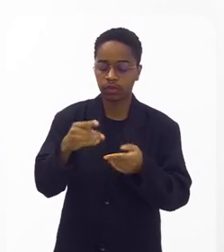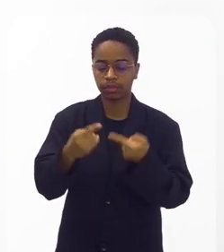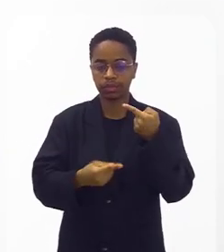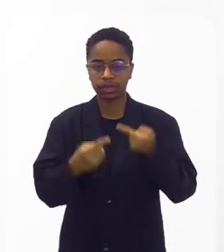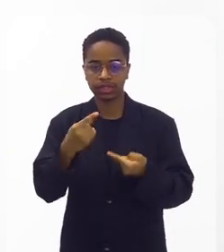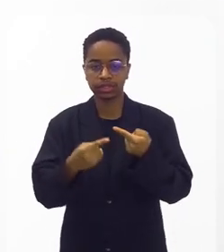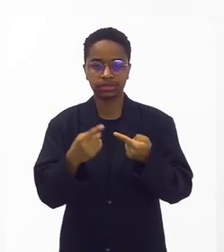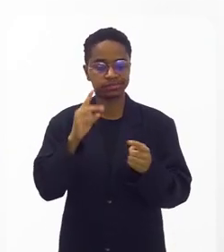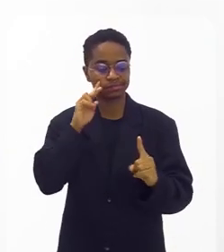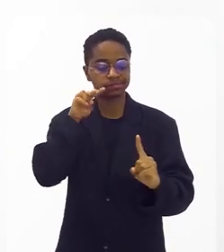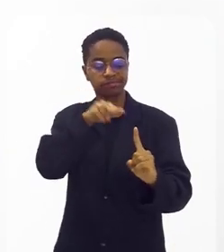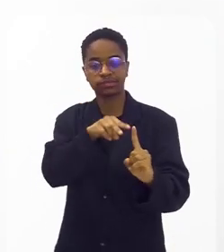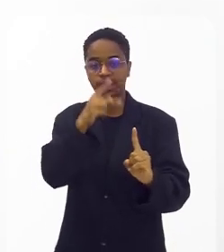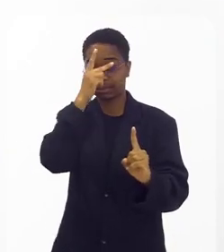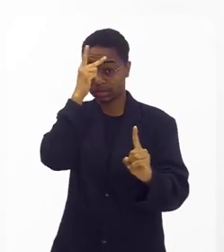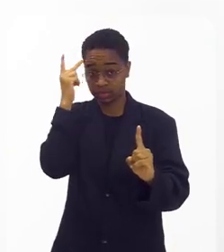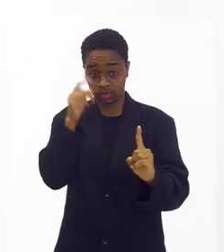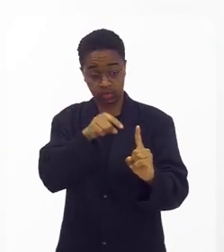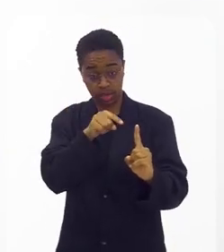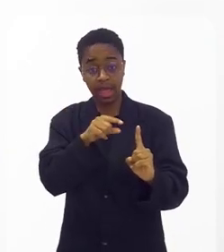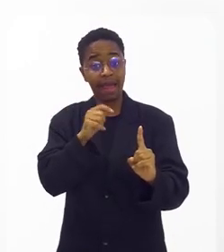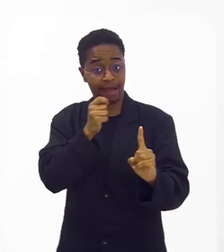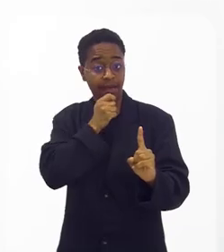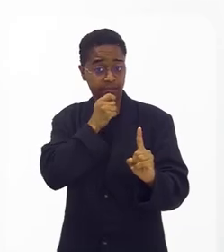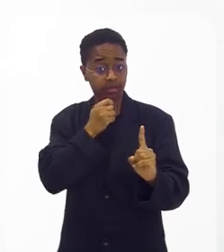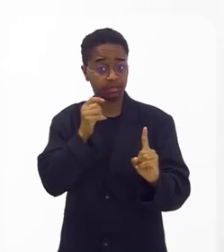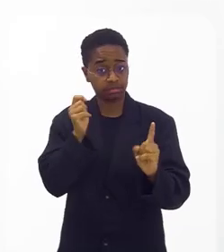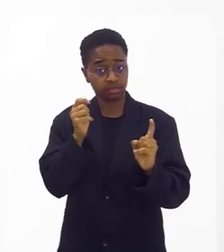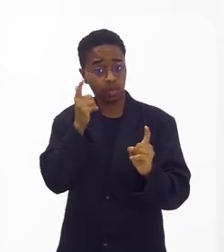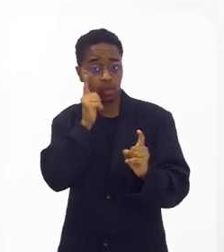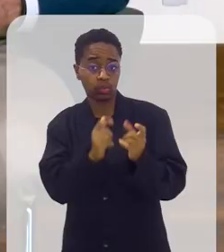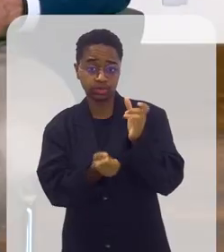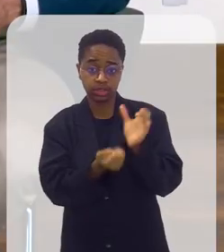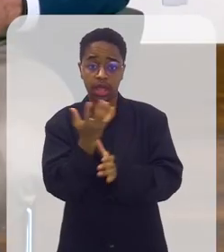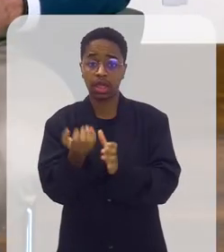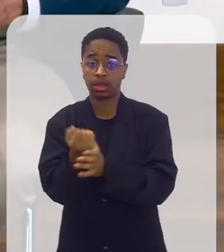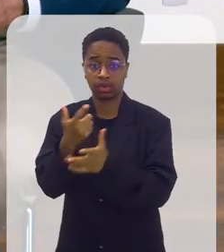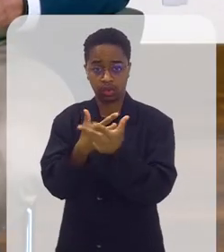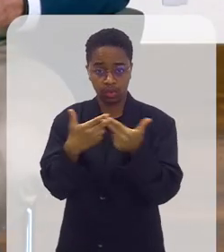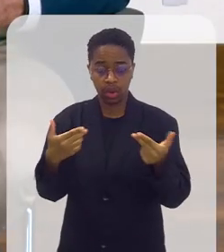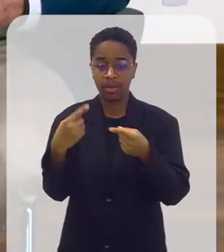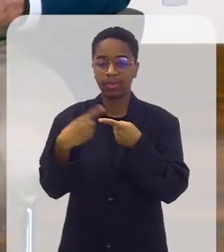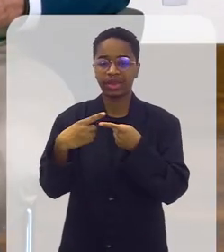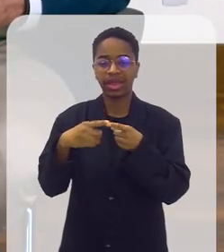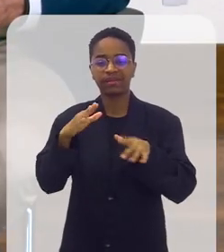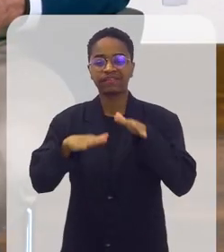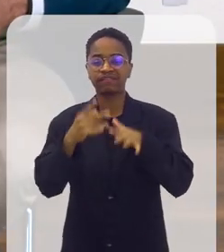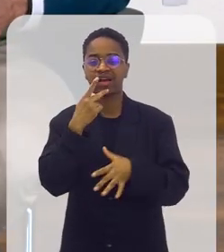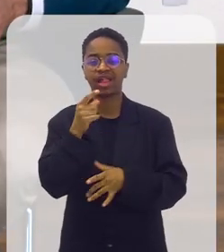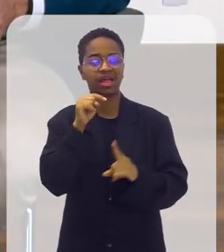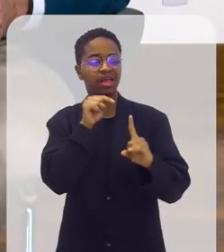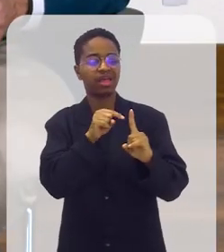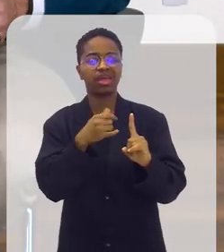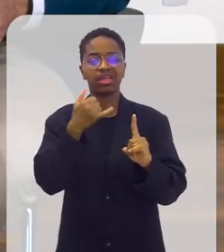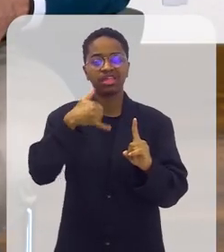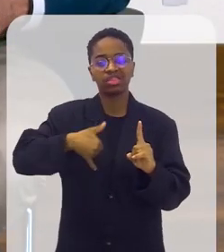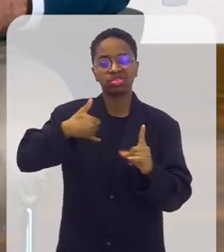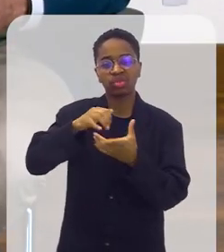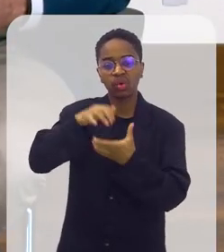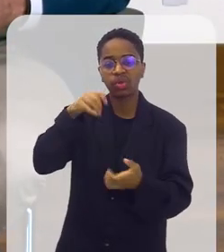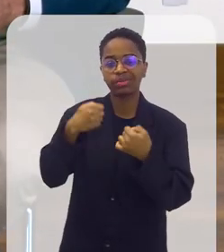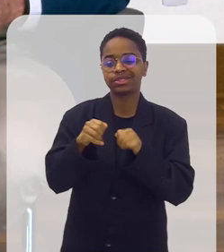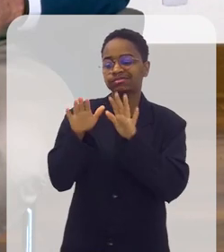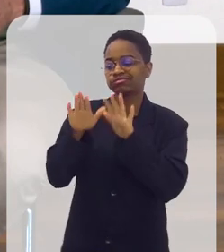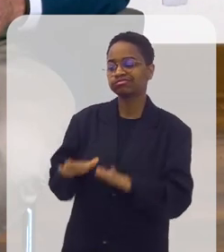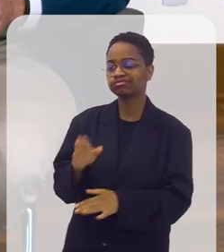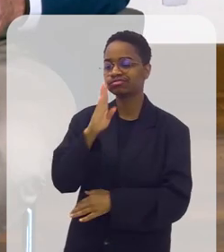o cidadão idoso, inclusive como um cidadão que ainda produz. Porque essa ótica de dizer que a pessoa idosa tem que